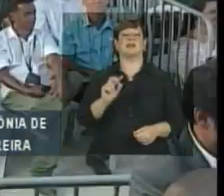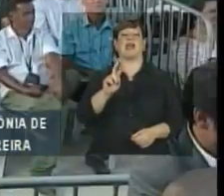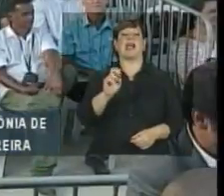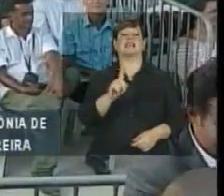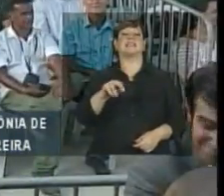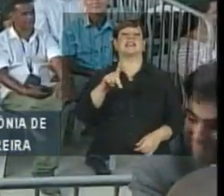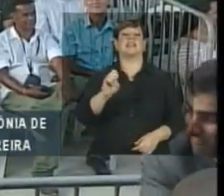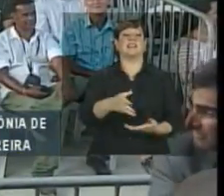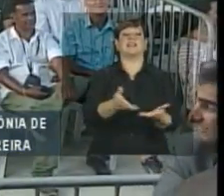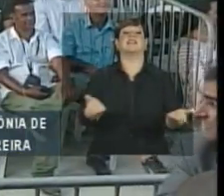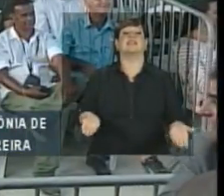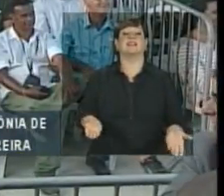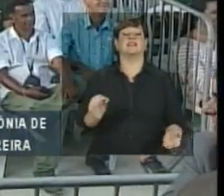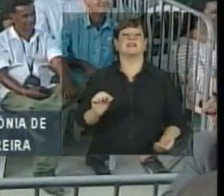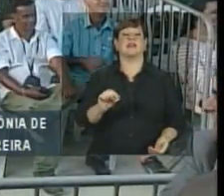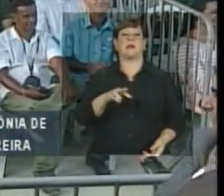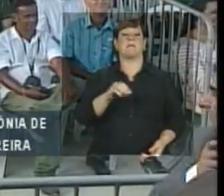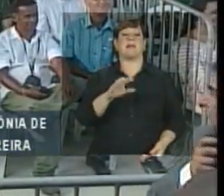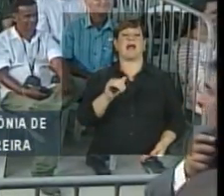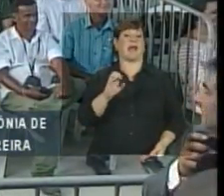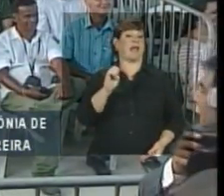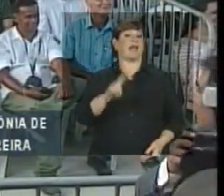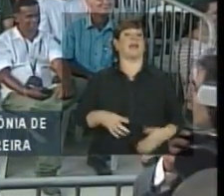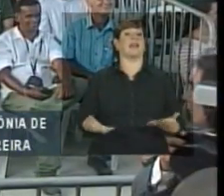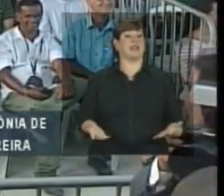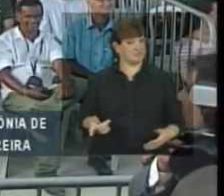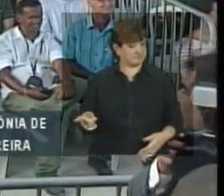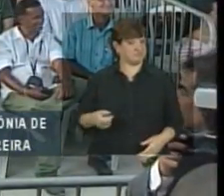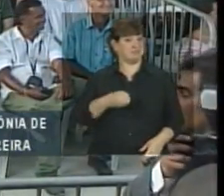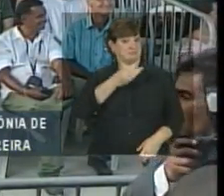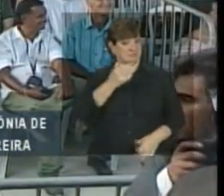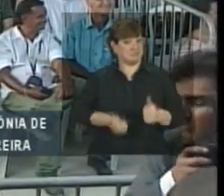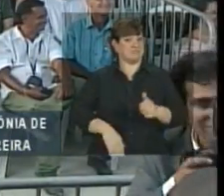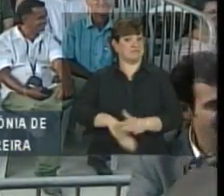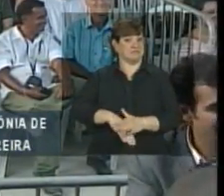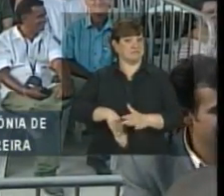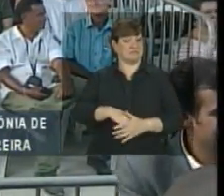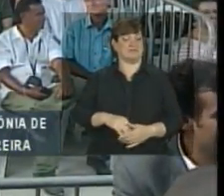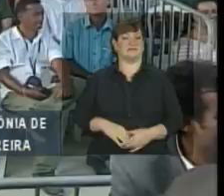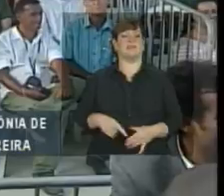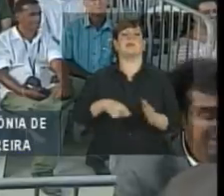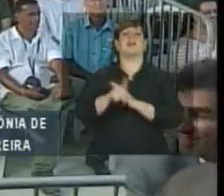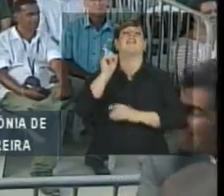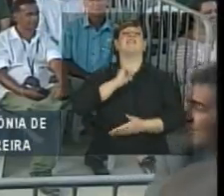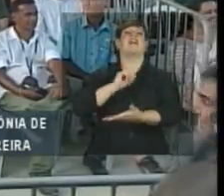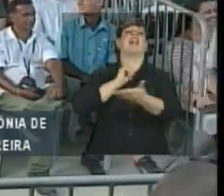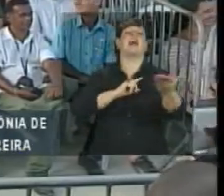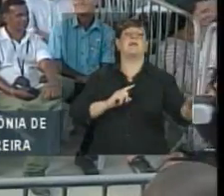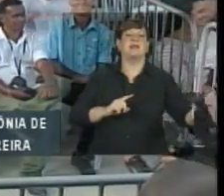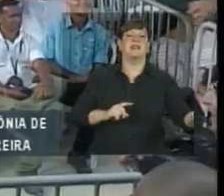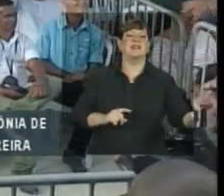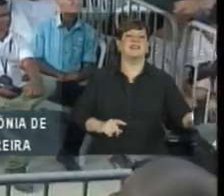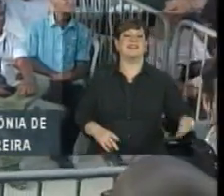aí? Quem é Macaé? A Macaé está se dando bem, hein? Quem é Flamengo aí?